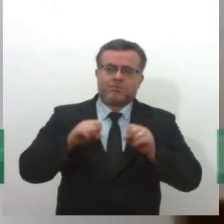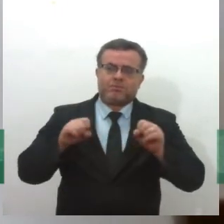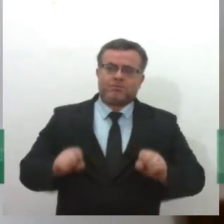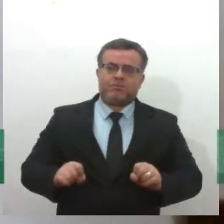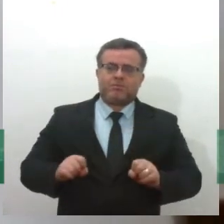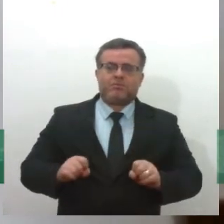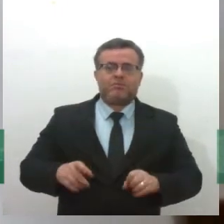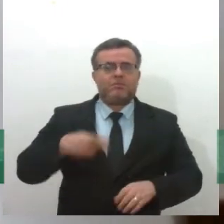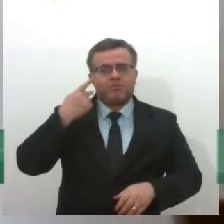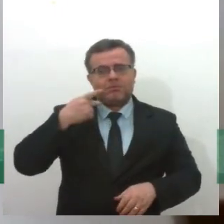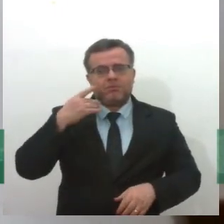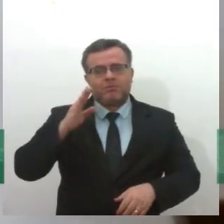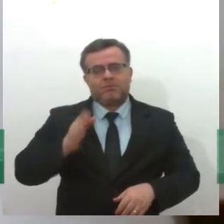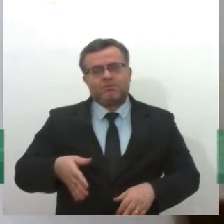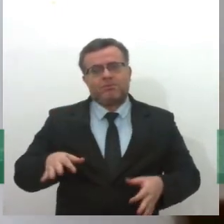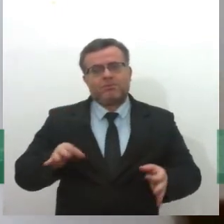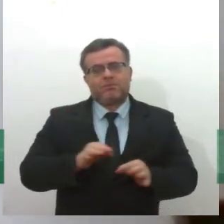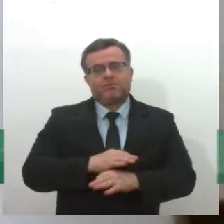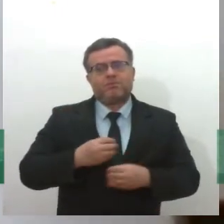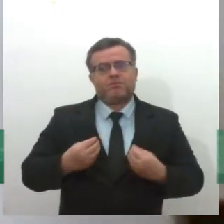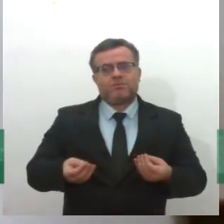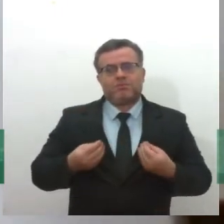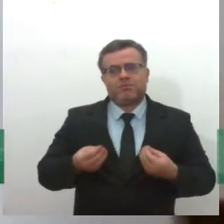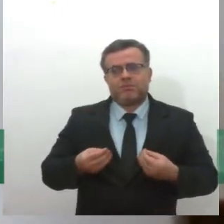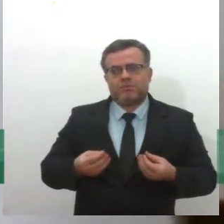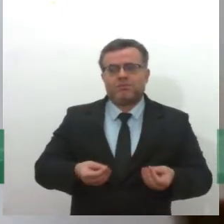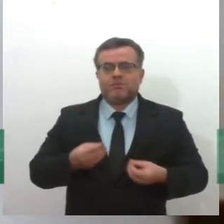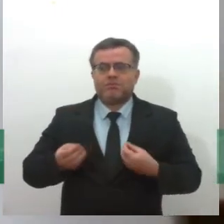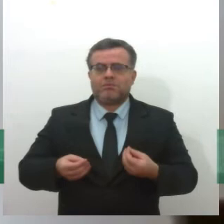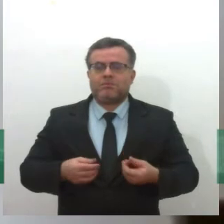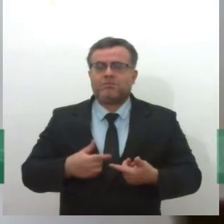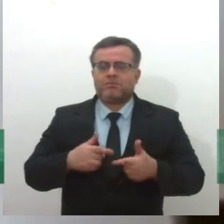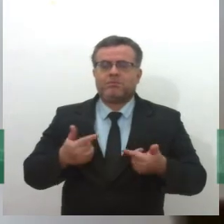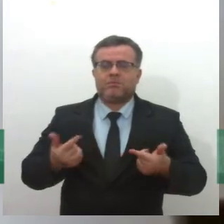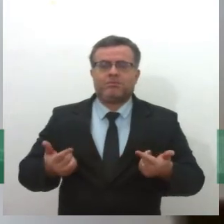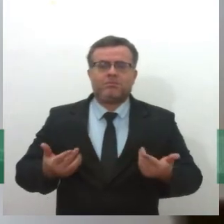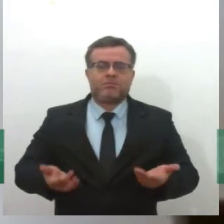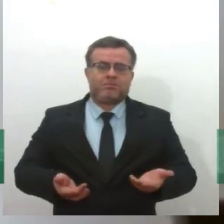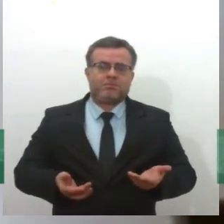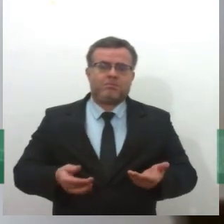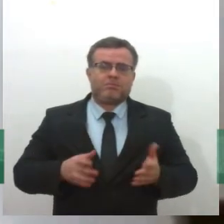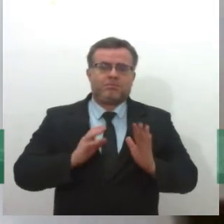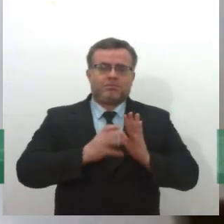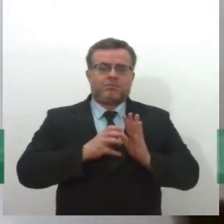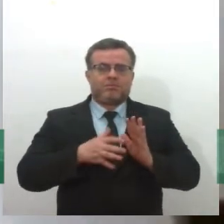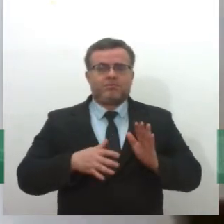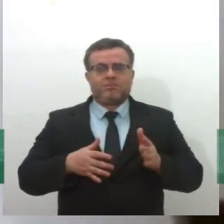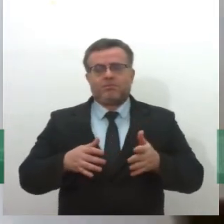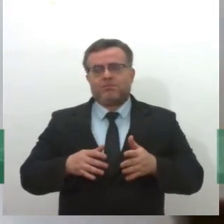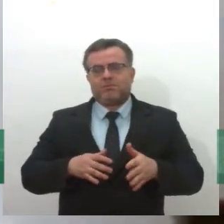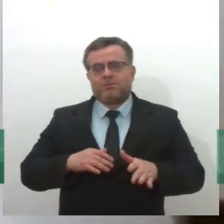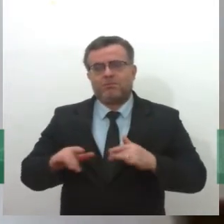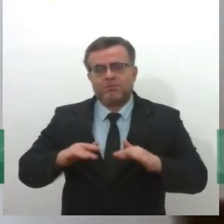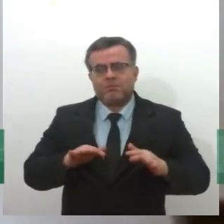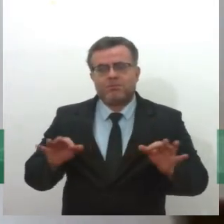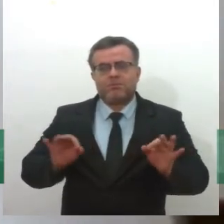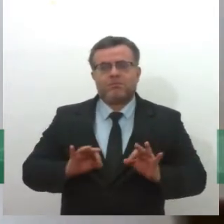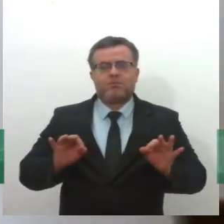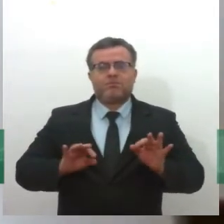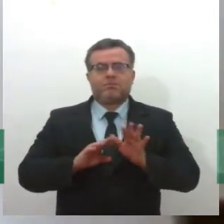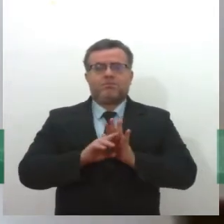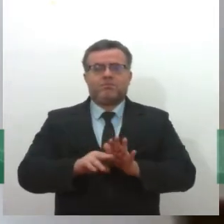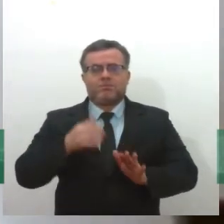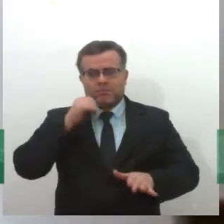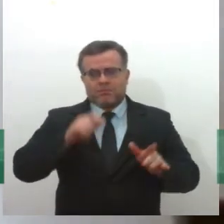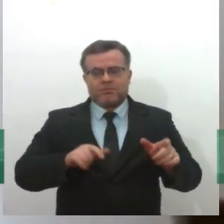sistema partidário. Se a gente não tem partidos políticos que se mobilizem no sentido genuíno da representação feminina, a gente não